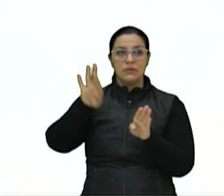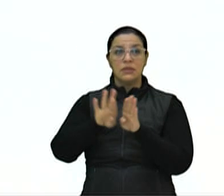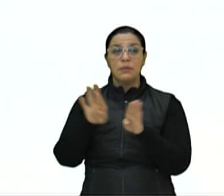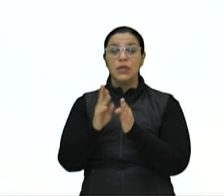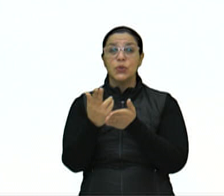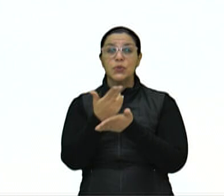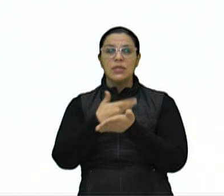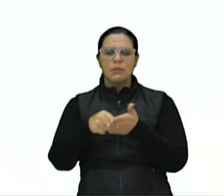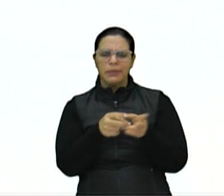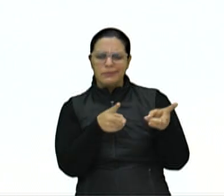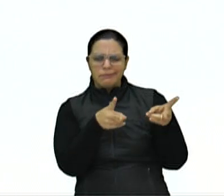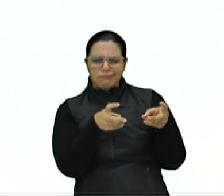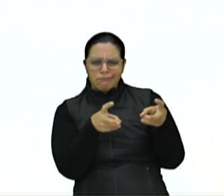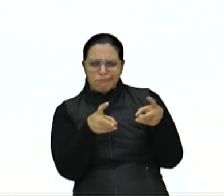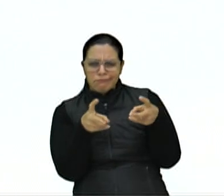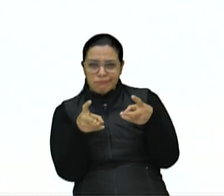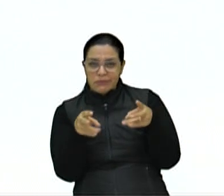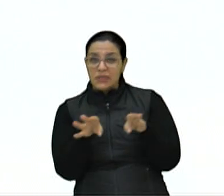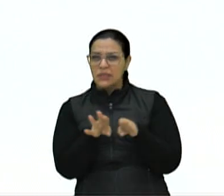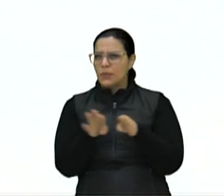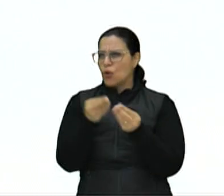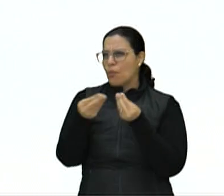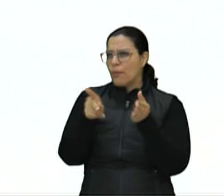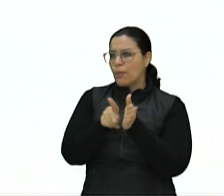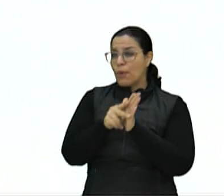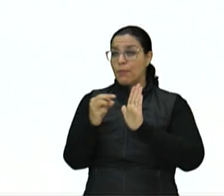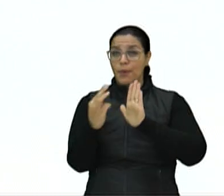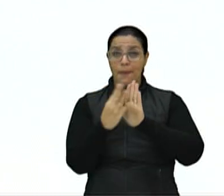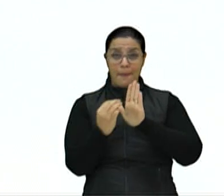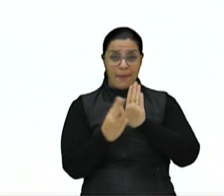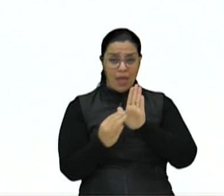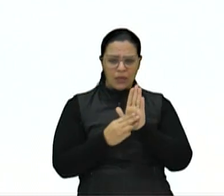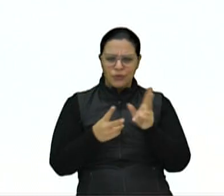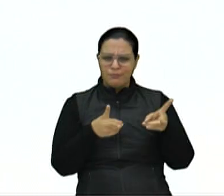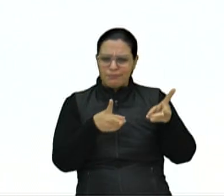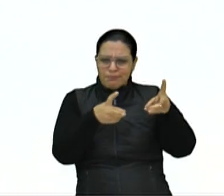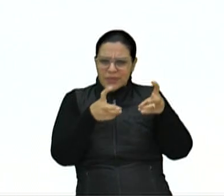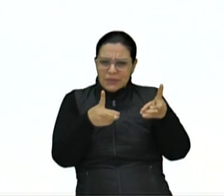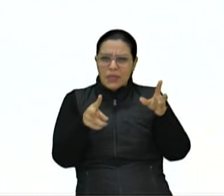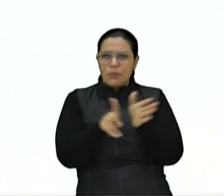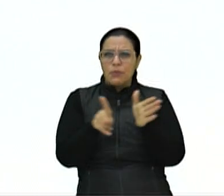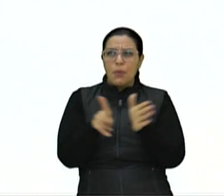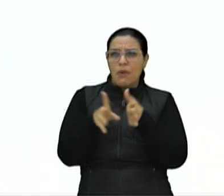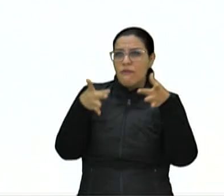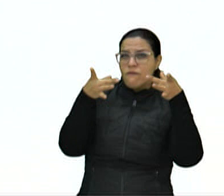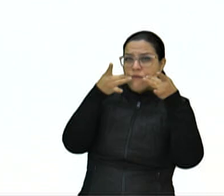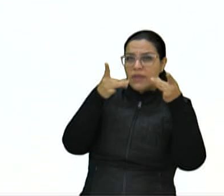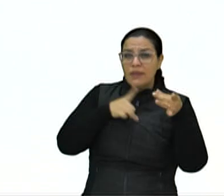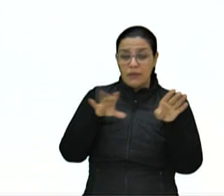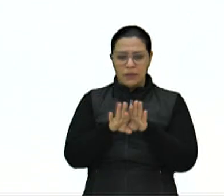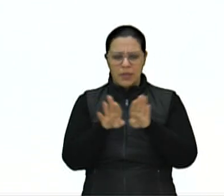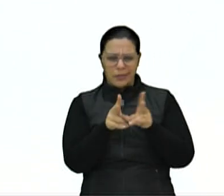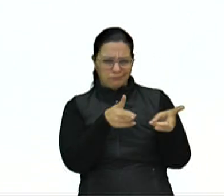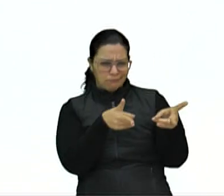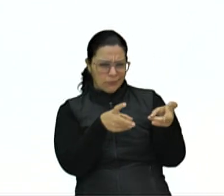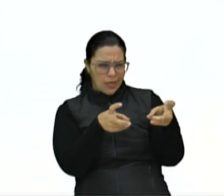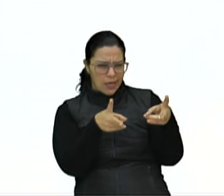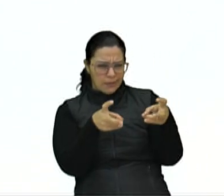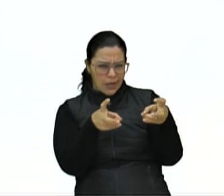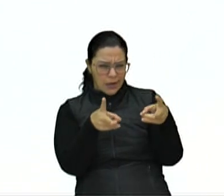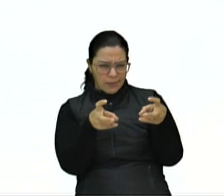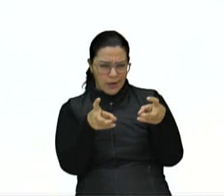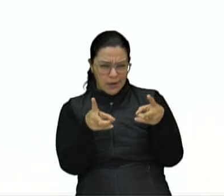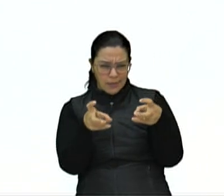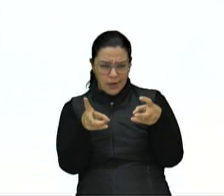desenhos de observação, como são esses métodos de observar a realidade e, a partir dessa observação,